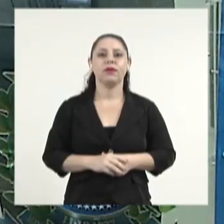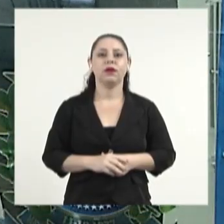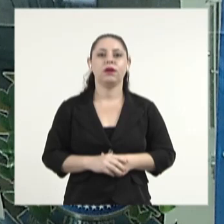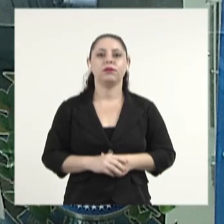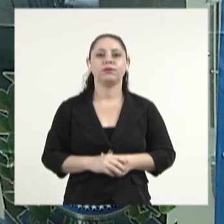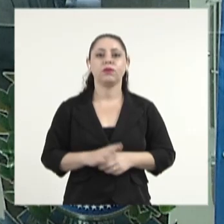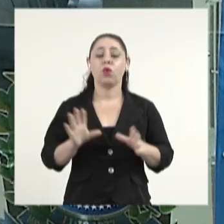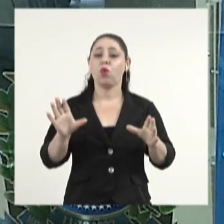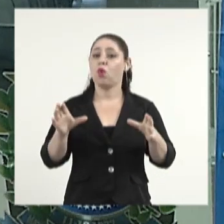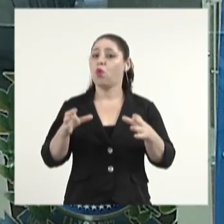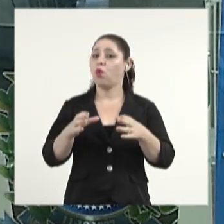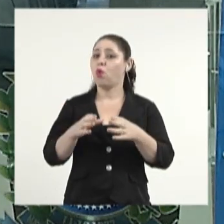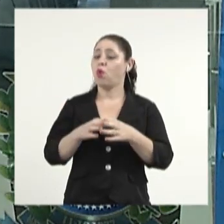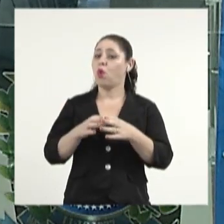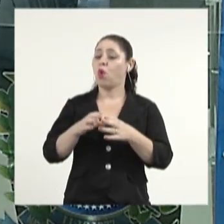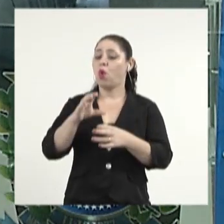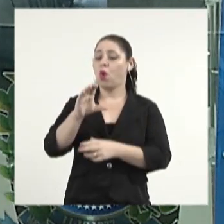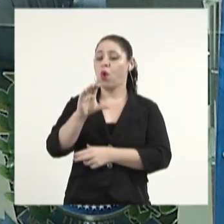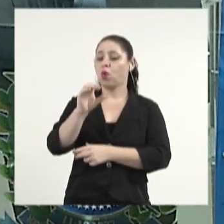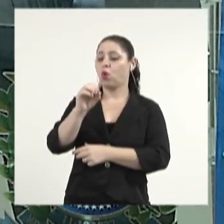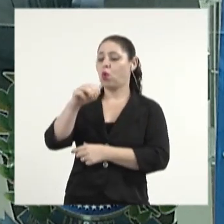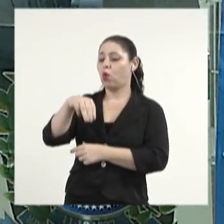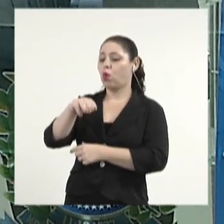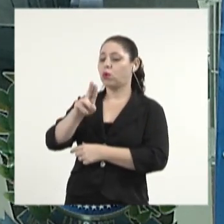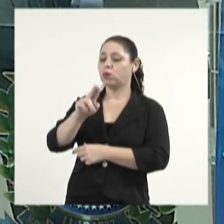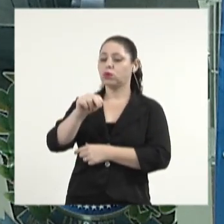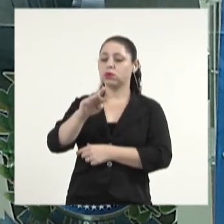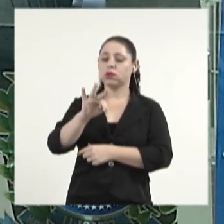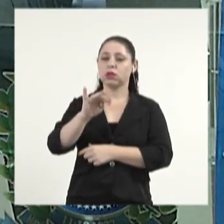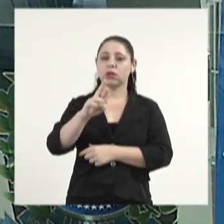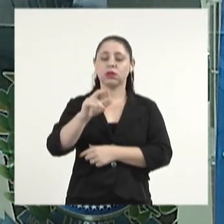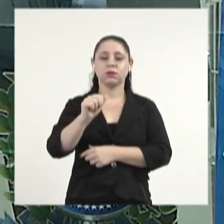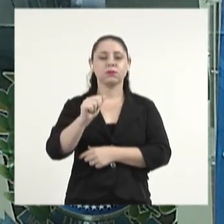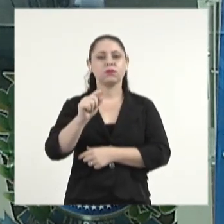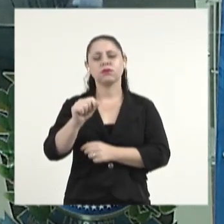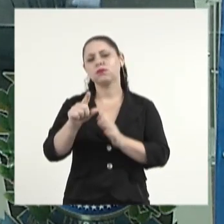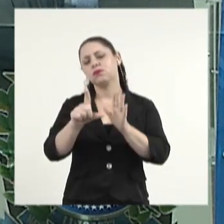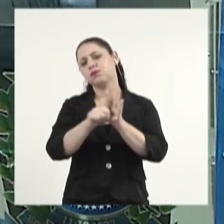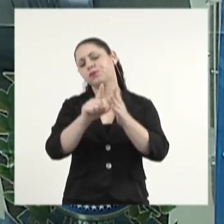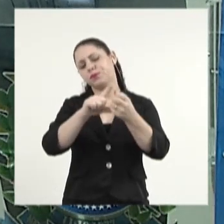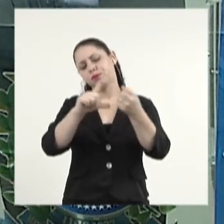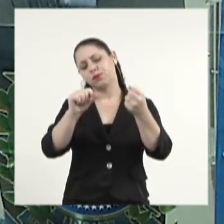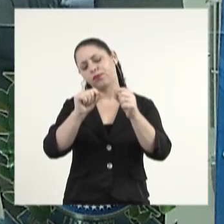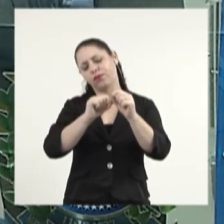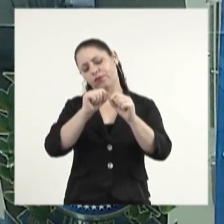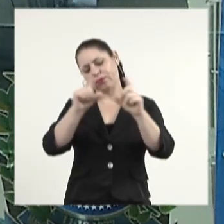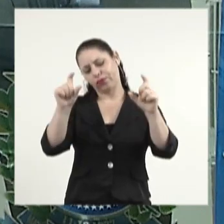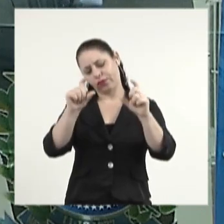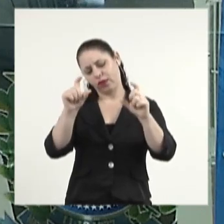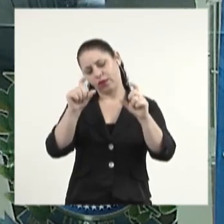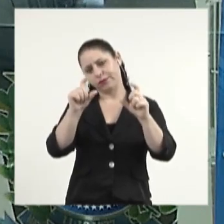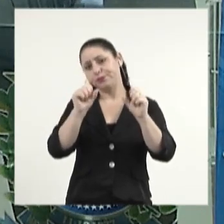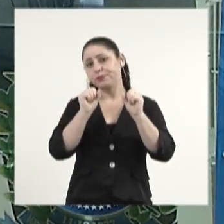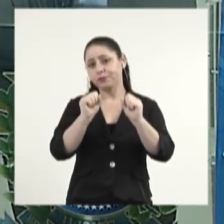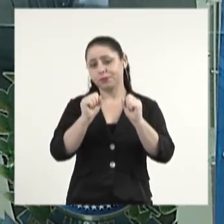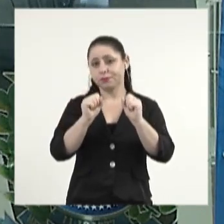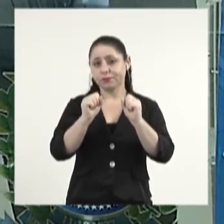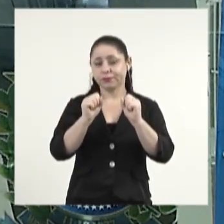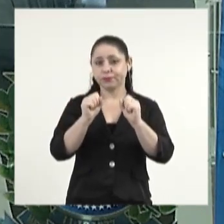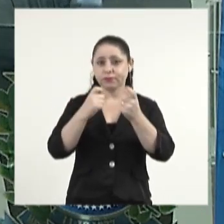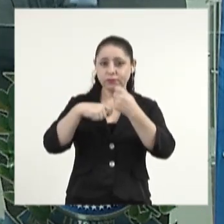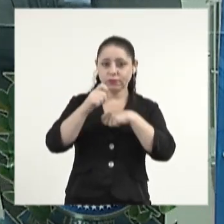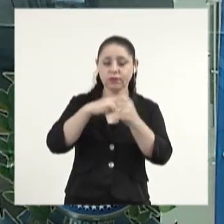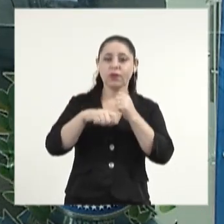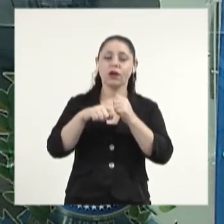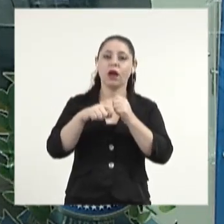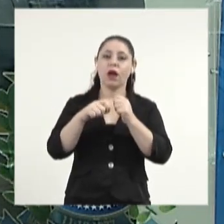falado coletivas, na verdade, são comunitárias. Inclusive, no texto da lei, prevê que essas lavanderias comunitárias possam ser geridas por uma